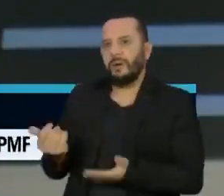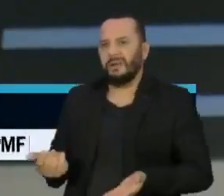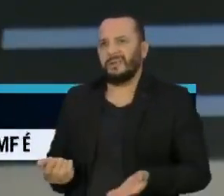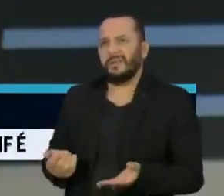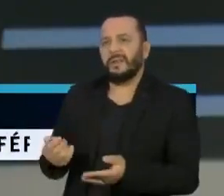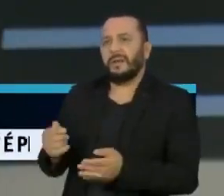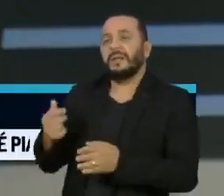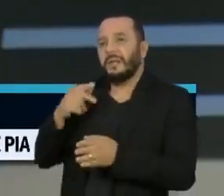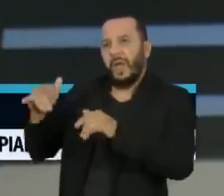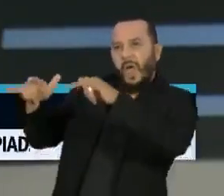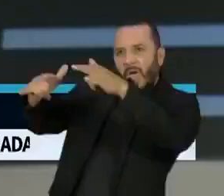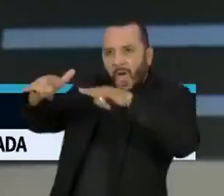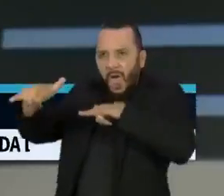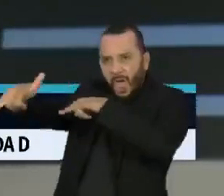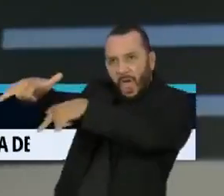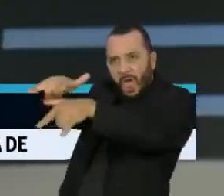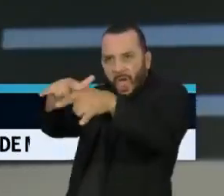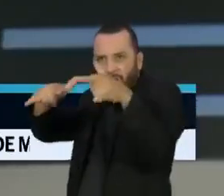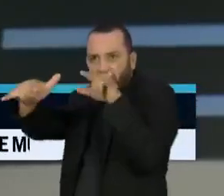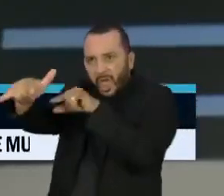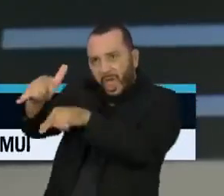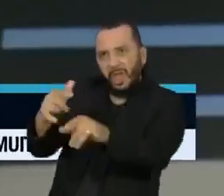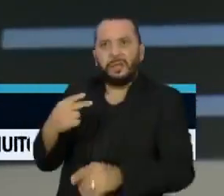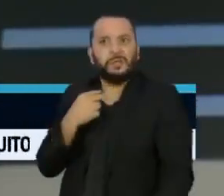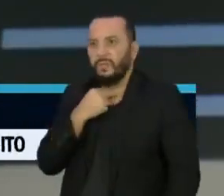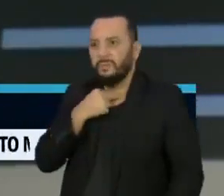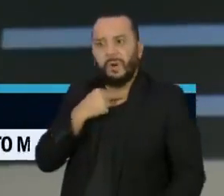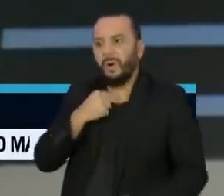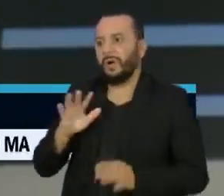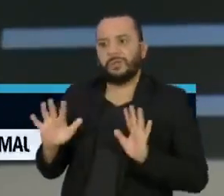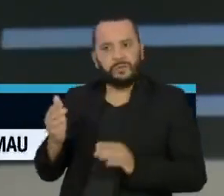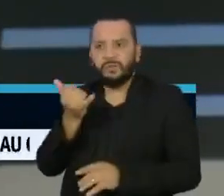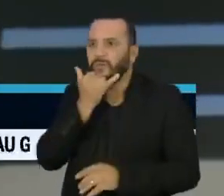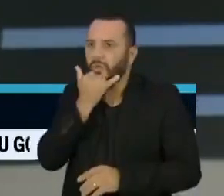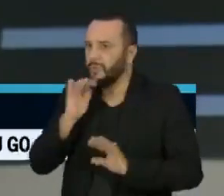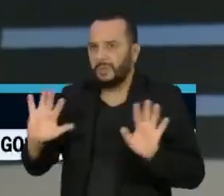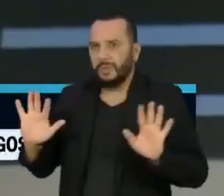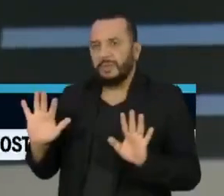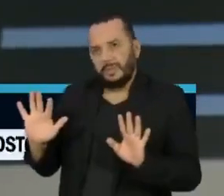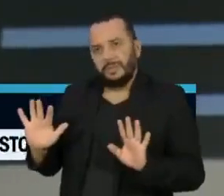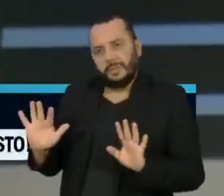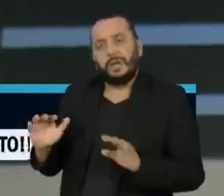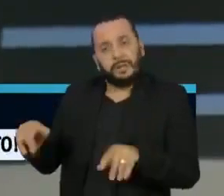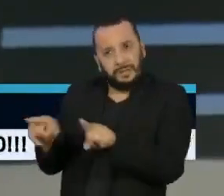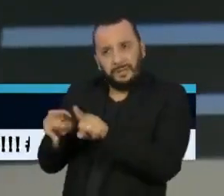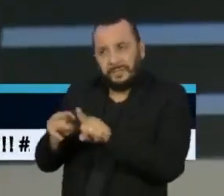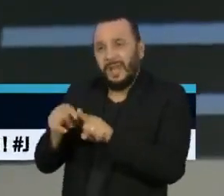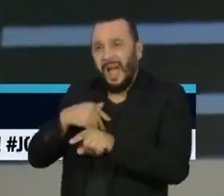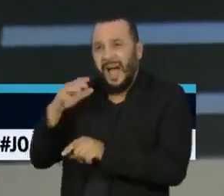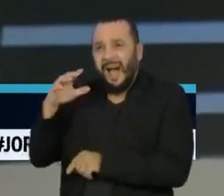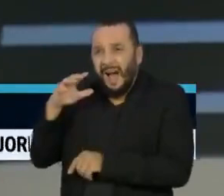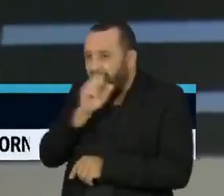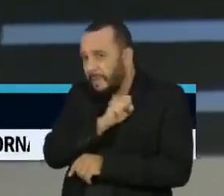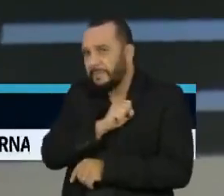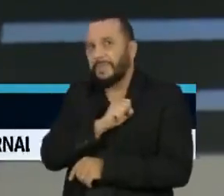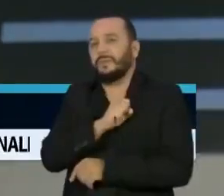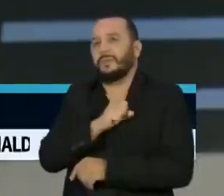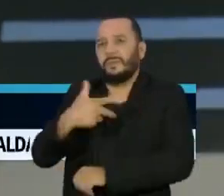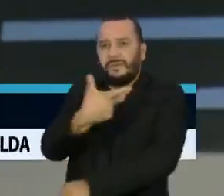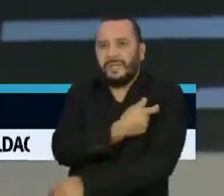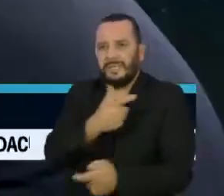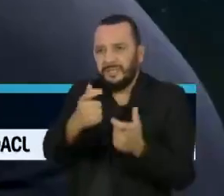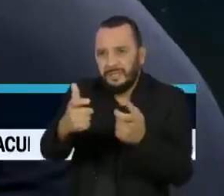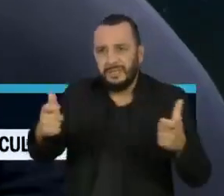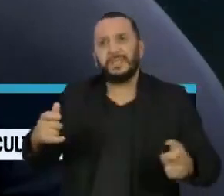não colocar a agência sob interferência de agentes externos. E apressar a liberação de vacinas é importante, sem